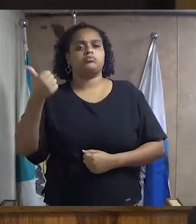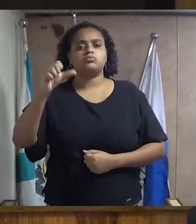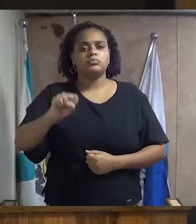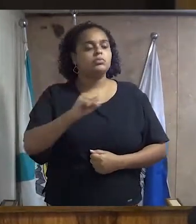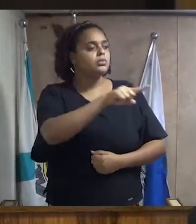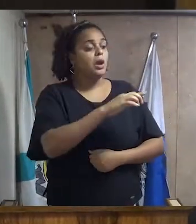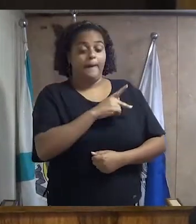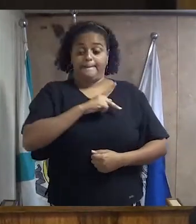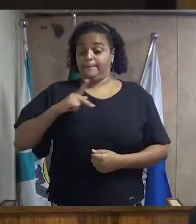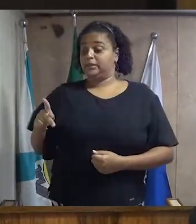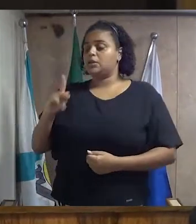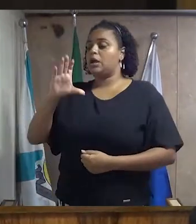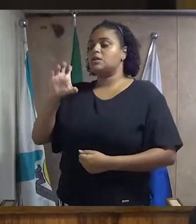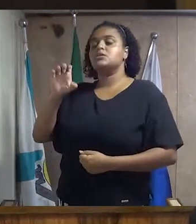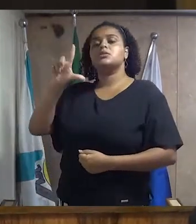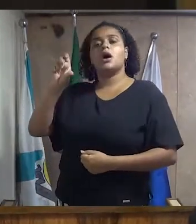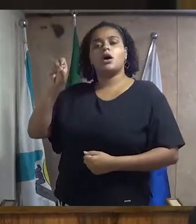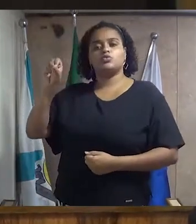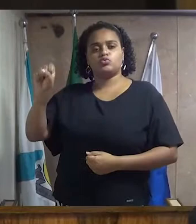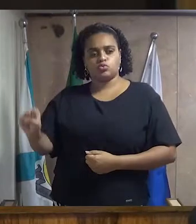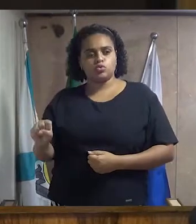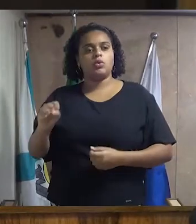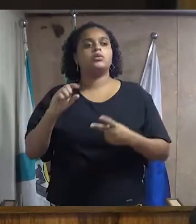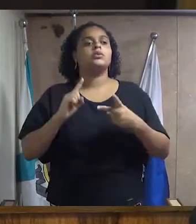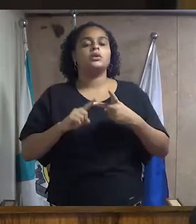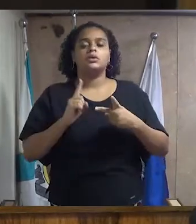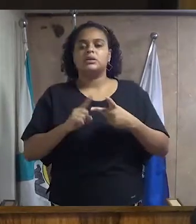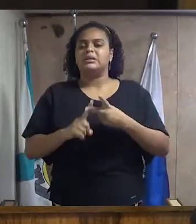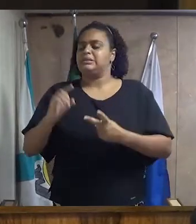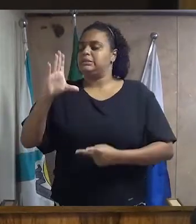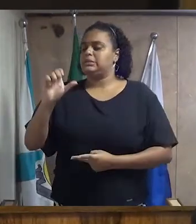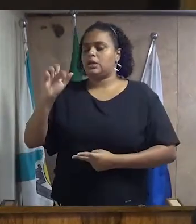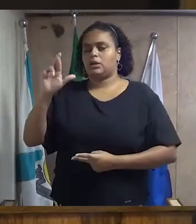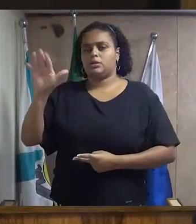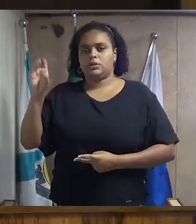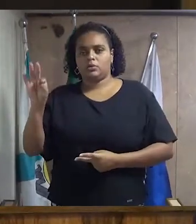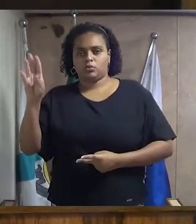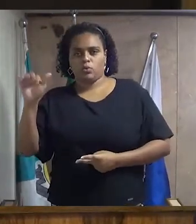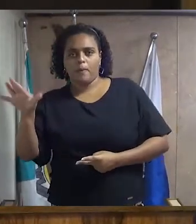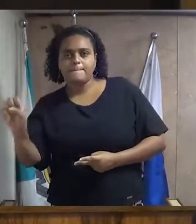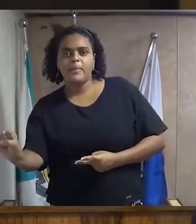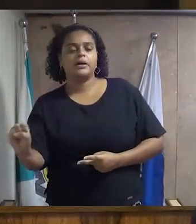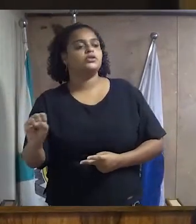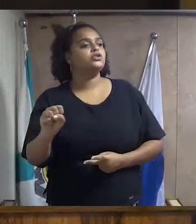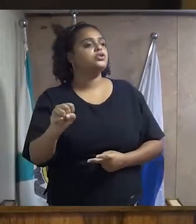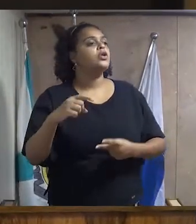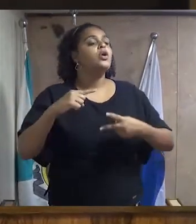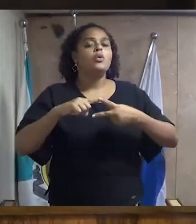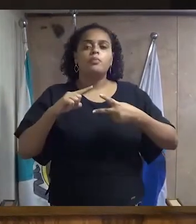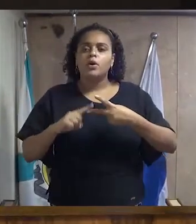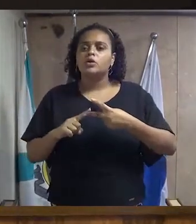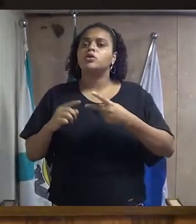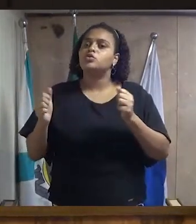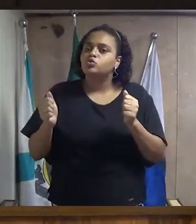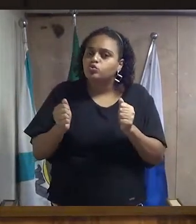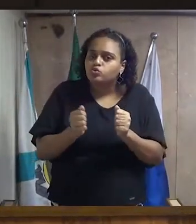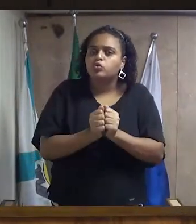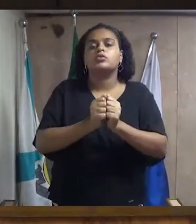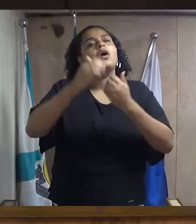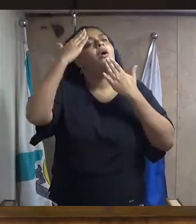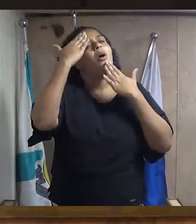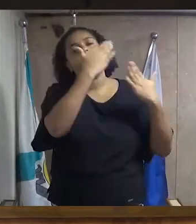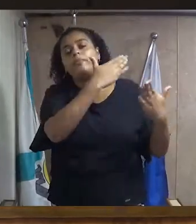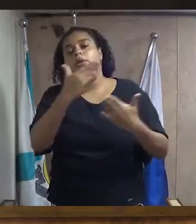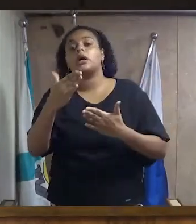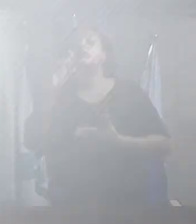Celso Alba como presidente dessa casa, Cláudio Tomás como primeiro secretário, porque ambos começaram a vida pública ao meu lado. Muito